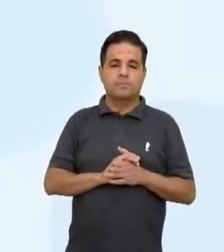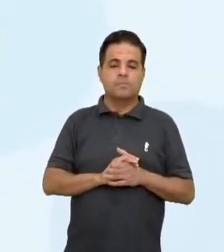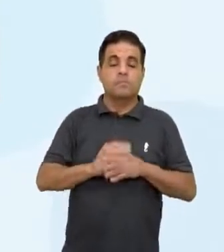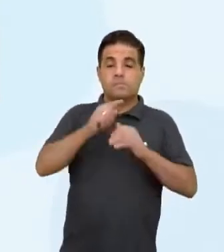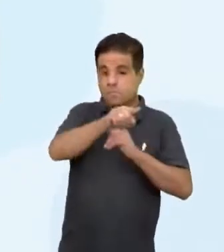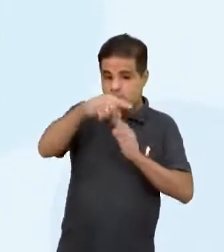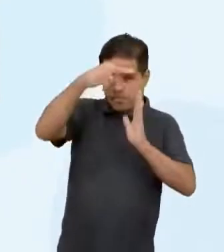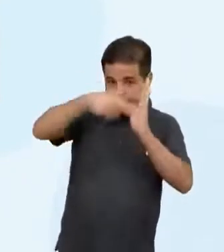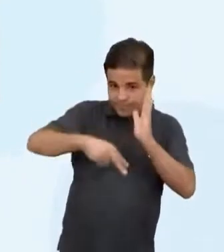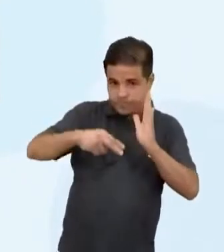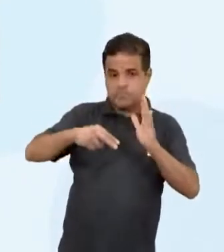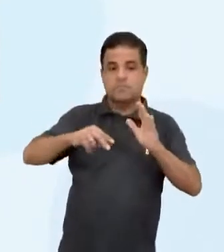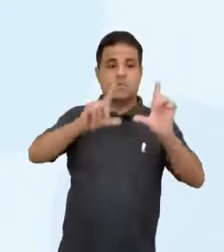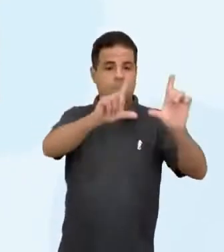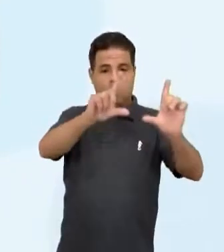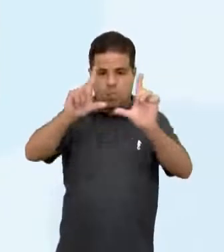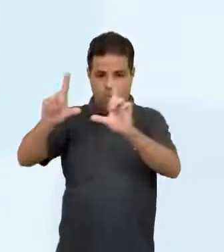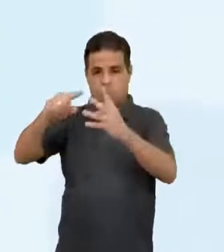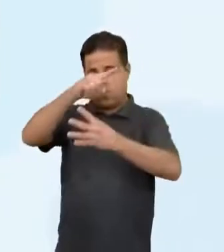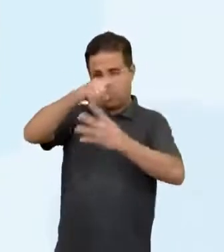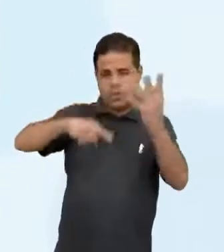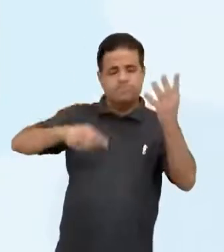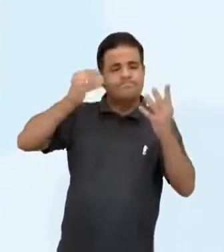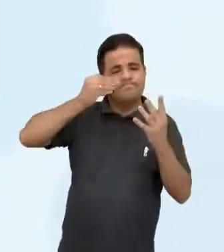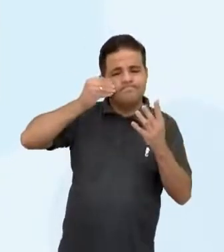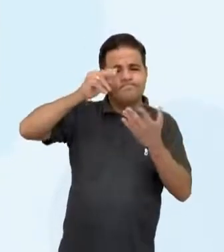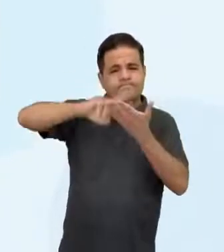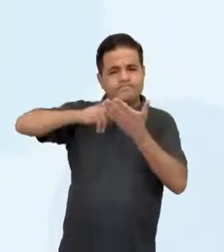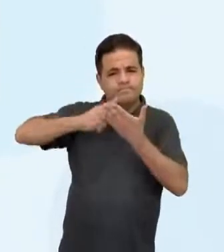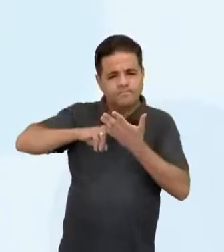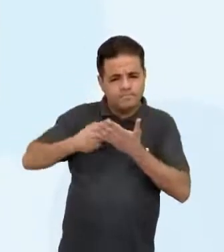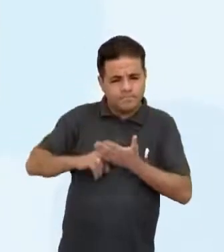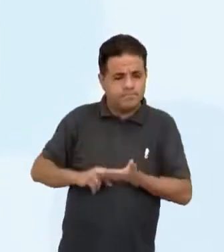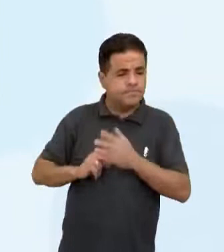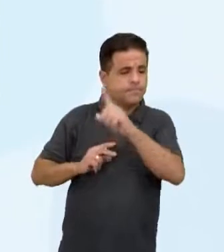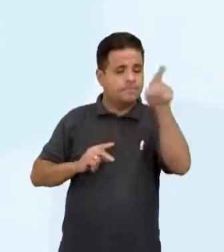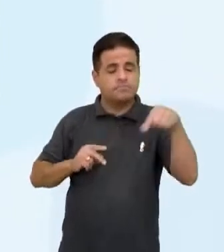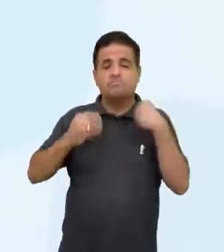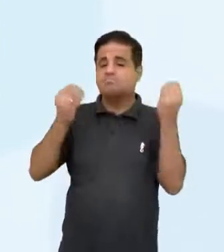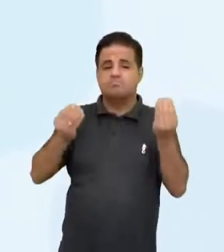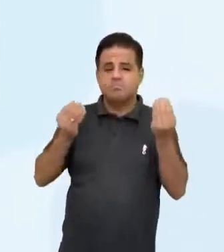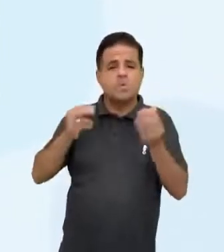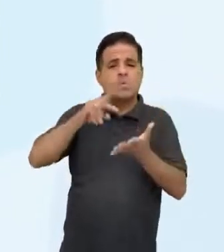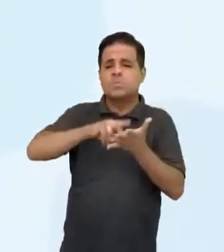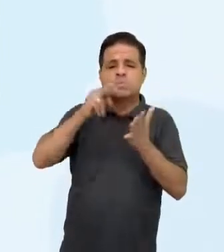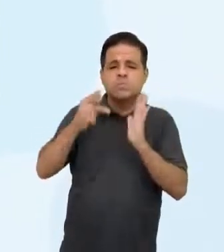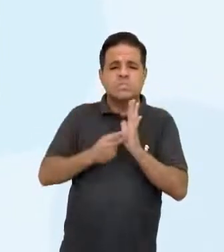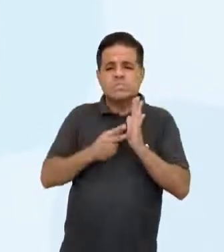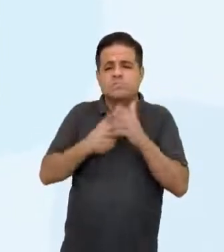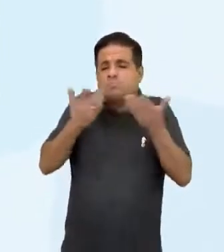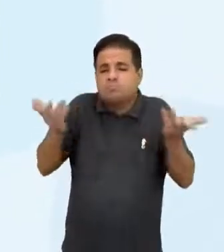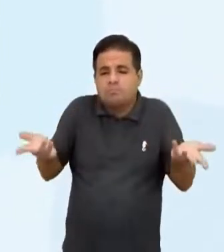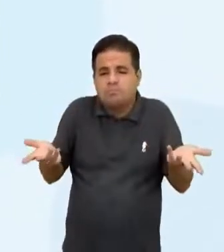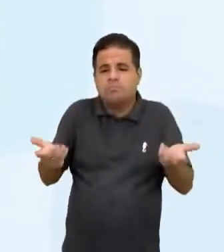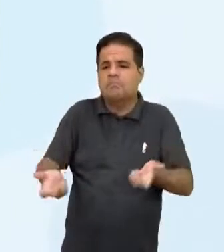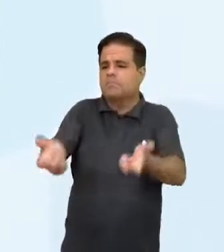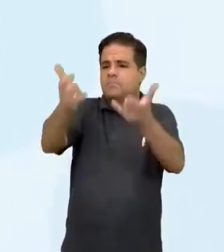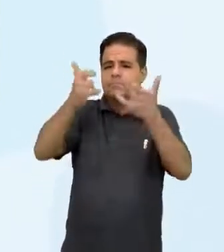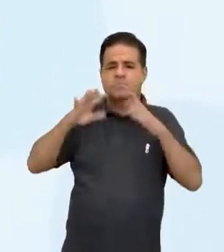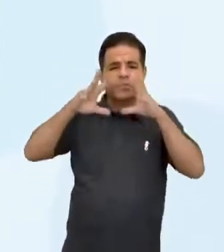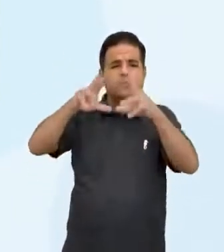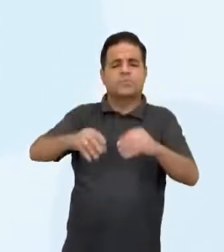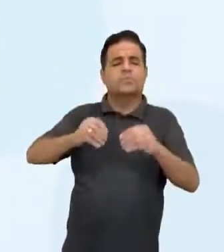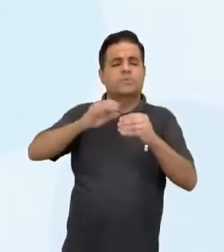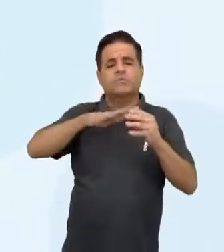vocês lerem esses 4 quadrinhos, tentarem interpretar aí o que quer dizer, né? O que ela quis dizer com